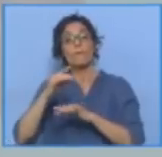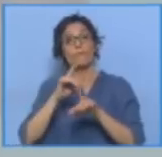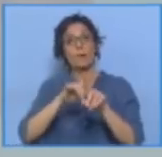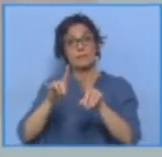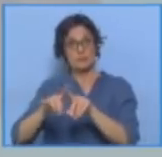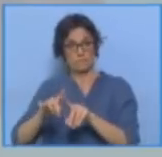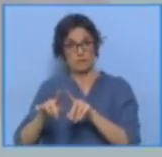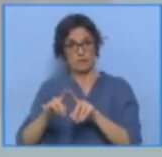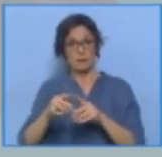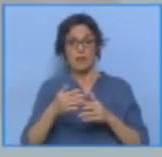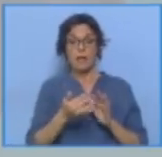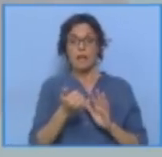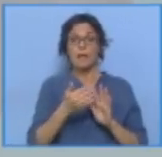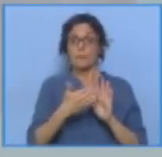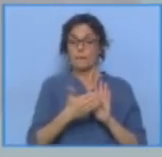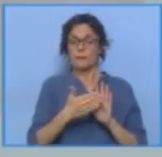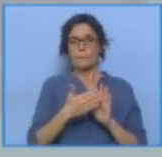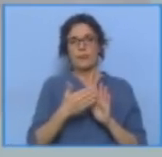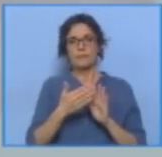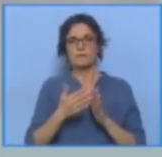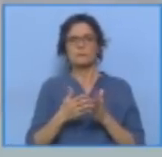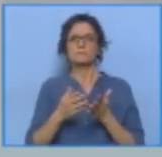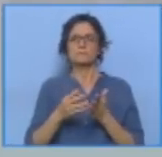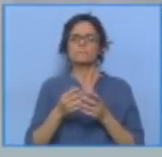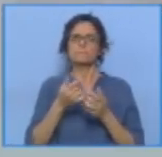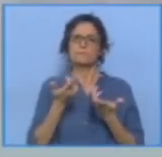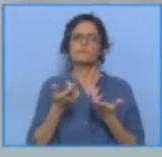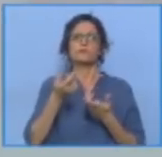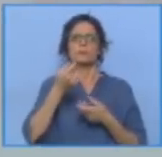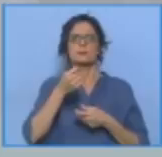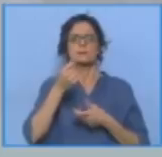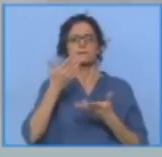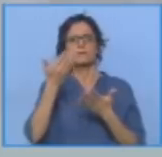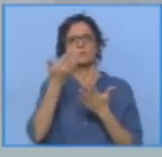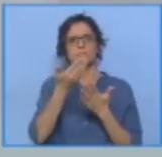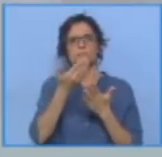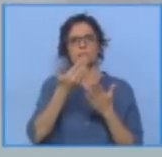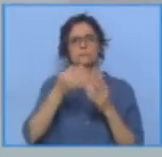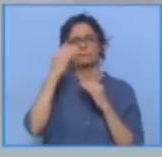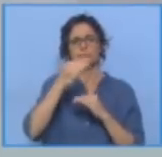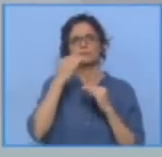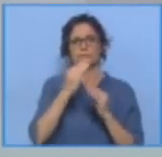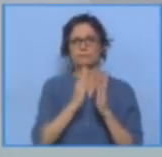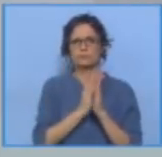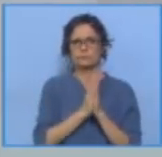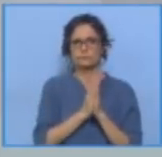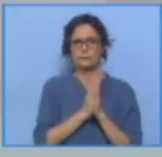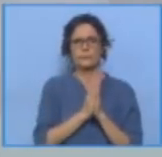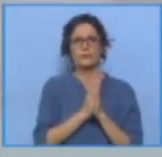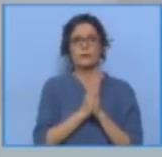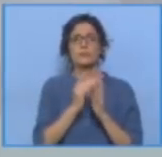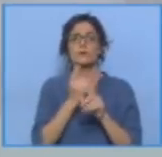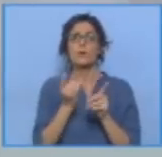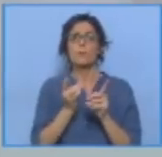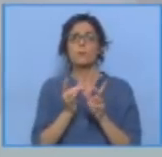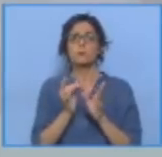um repositório de reflexão. Começou com o credo, depois passou pelos sacramentos, pela doutrina social da Igreja. Porque a nossa Diocese